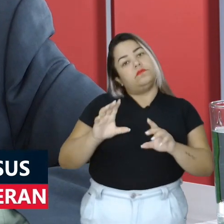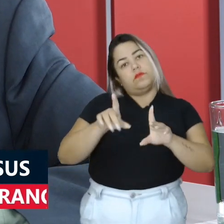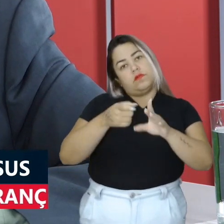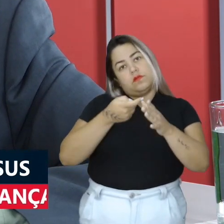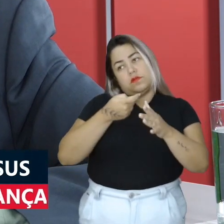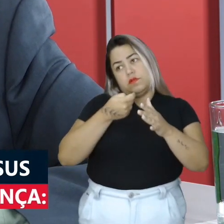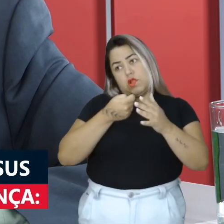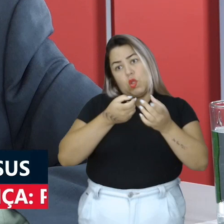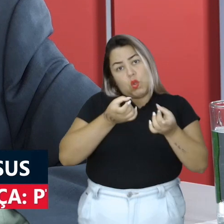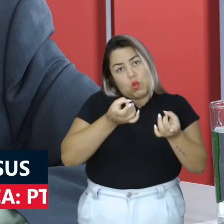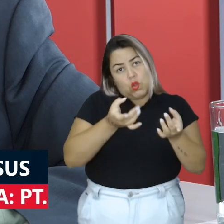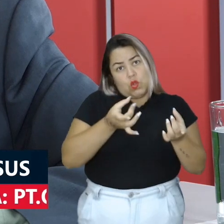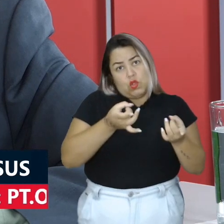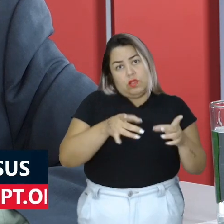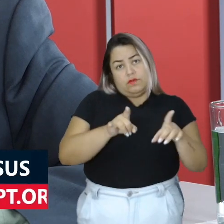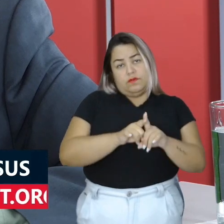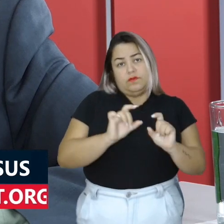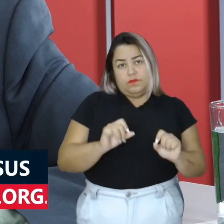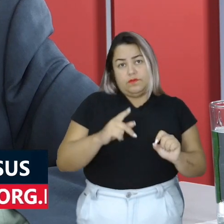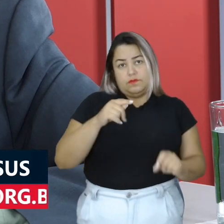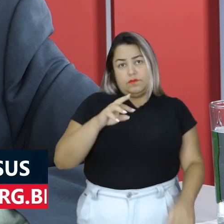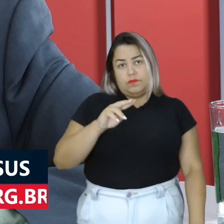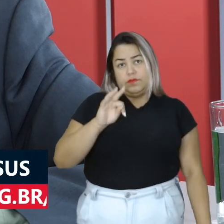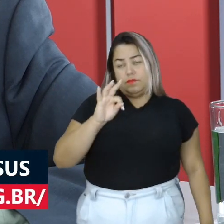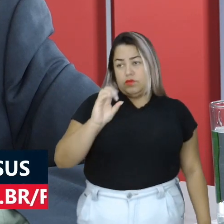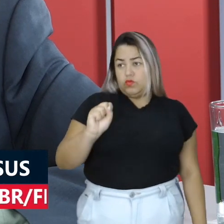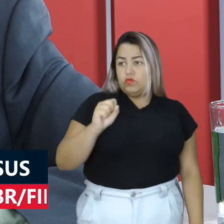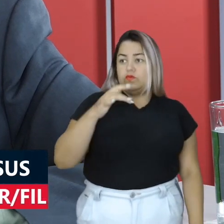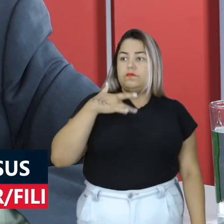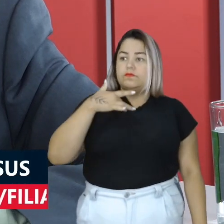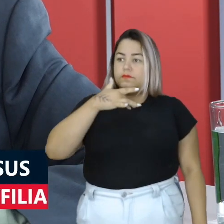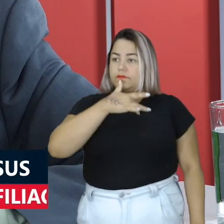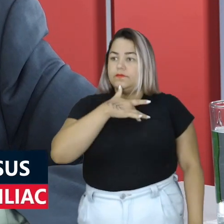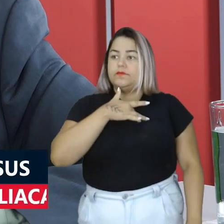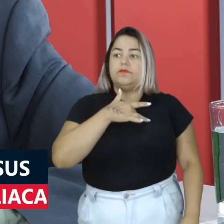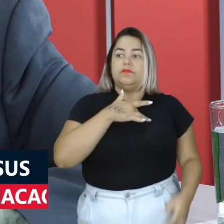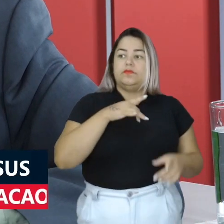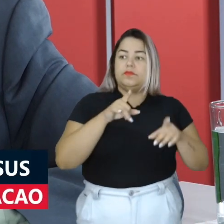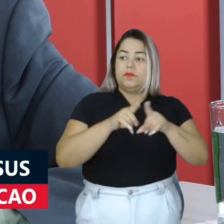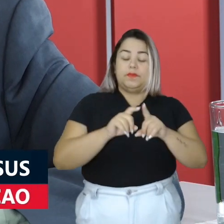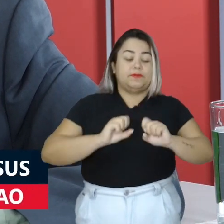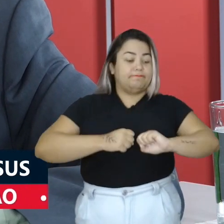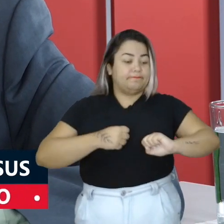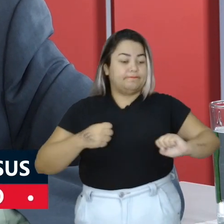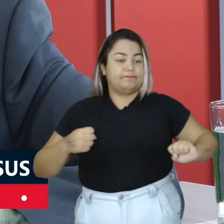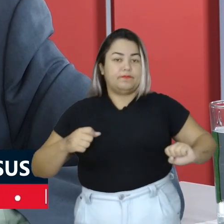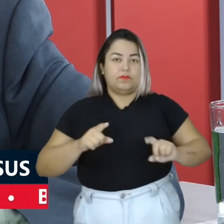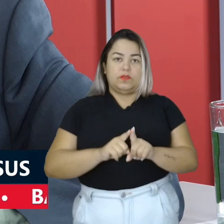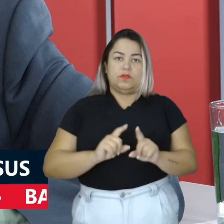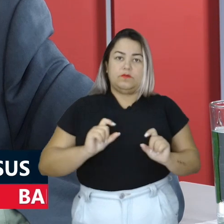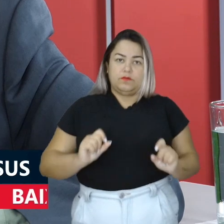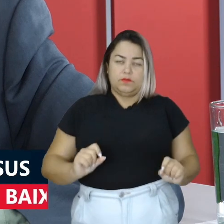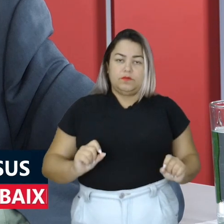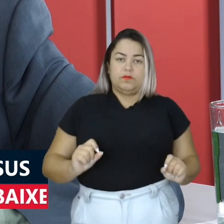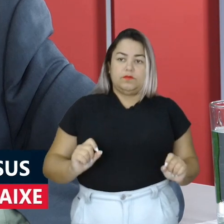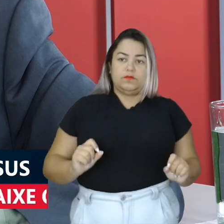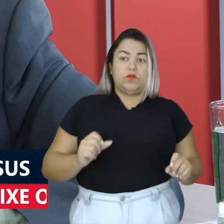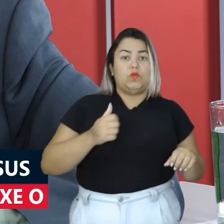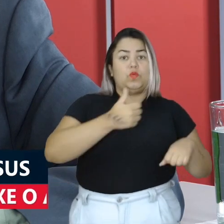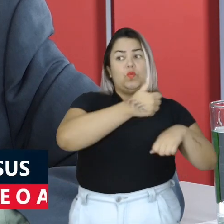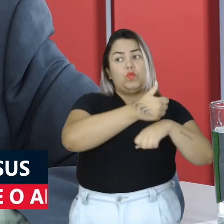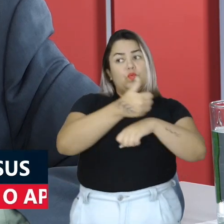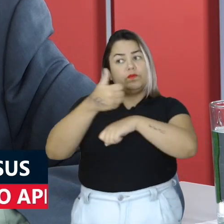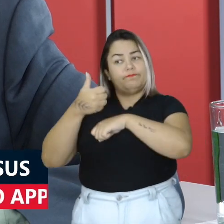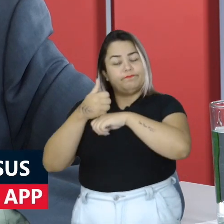Brasil são os produtos de saúde. E isso, nós temos um campo enorme para ocupar, para